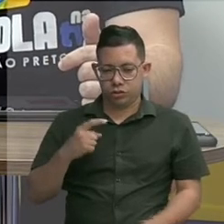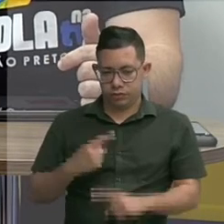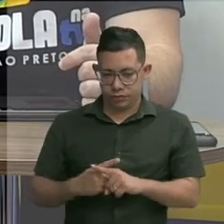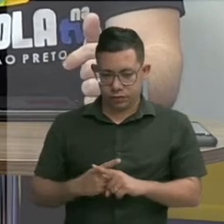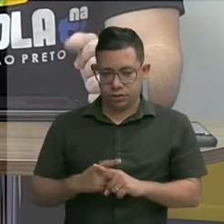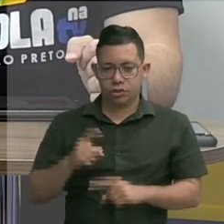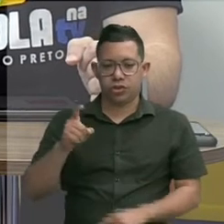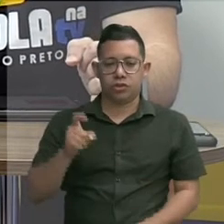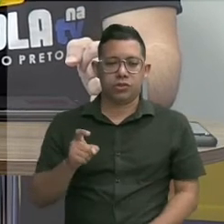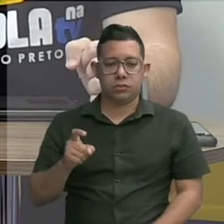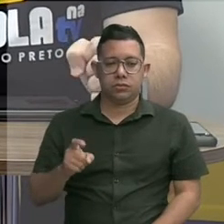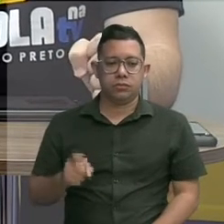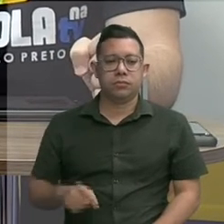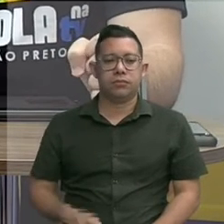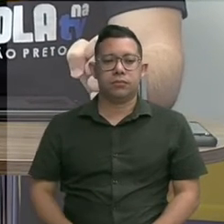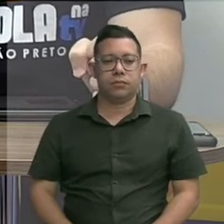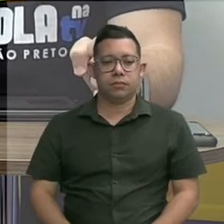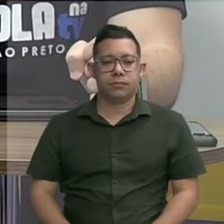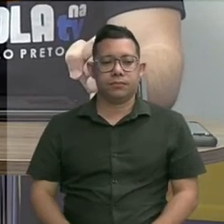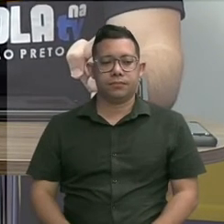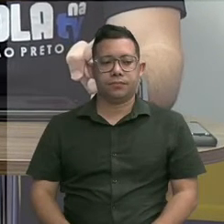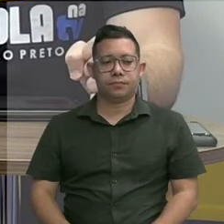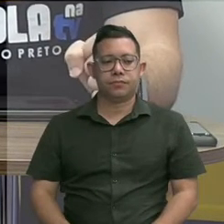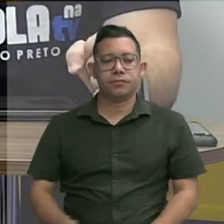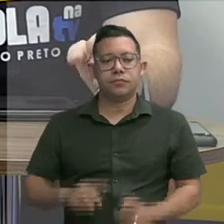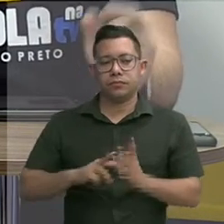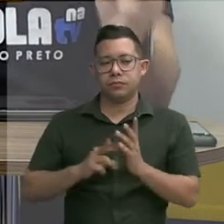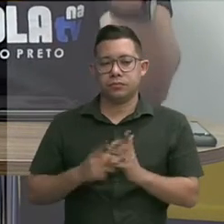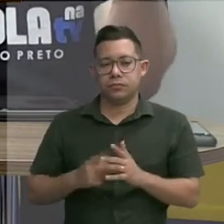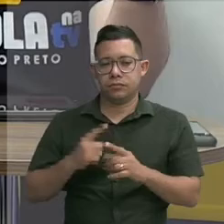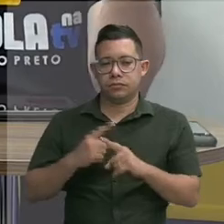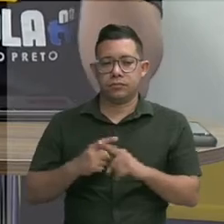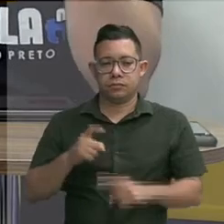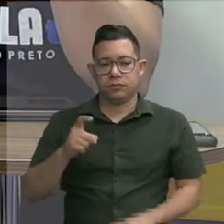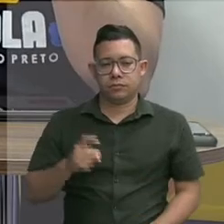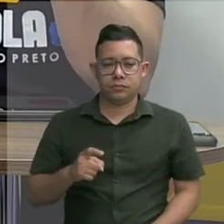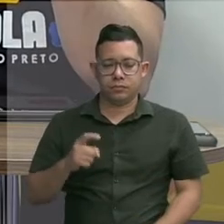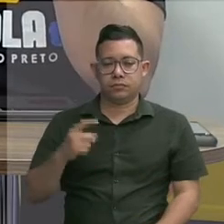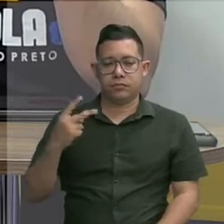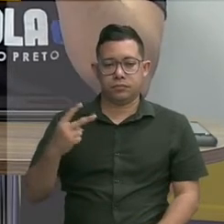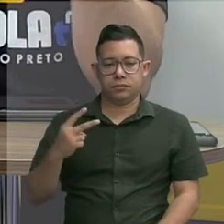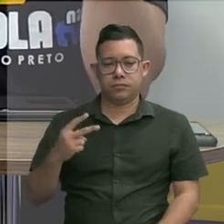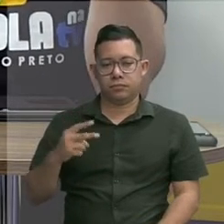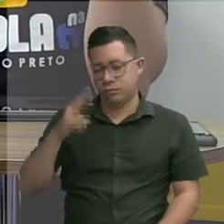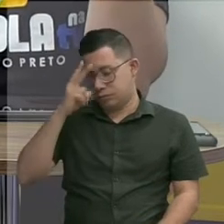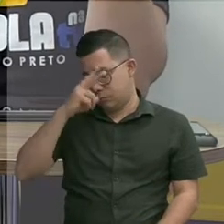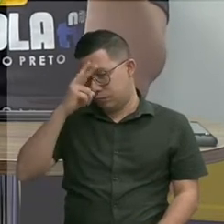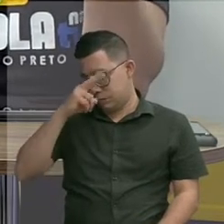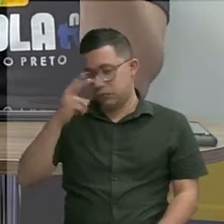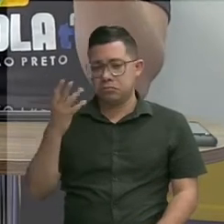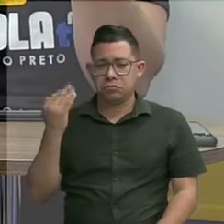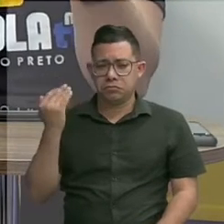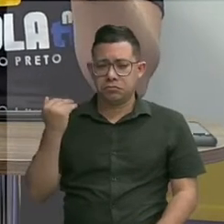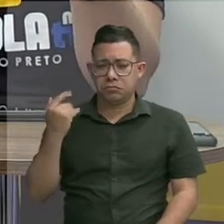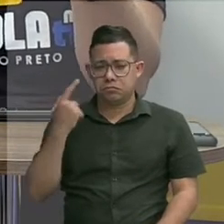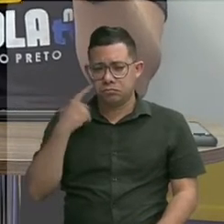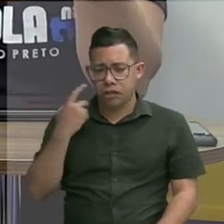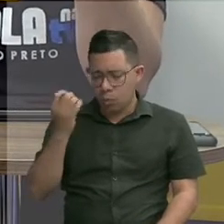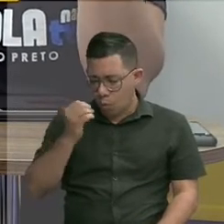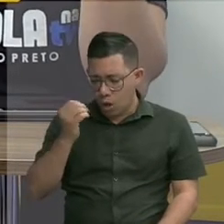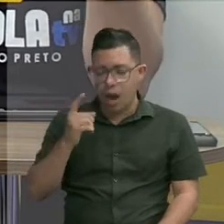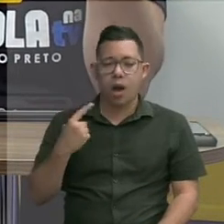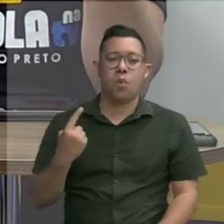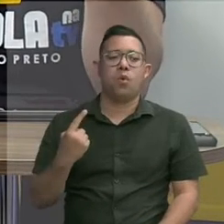x ao quadrado Tá bom quando eu multiplico duas letras iguais a gente somos expoente lembra quando o expoente é invisível